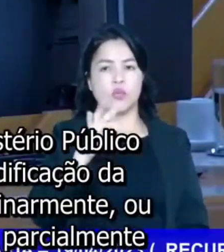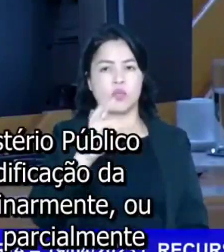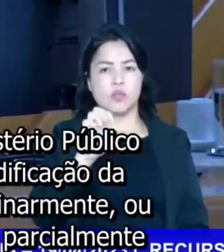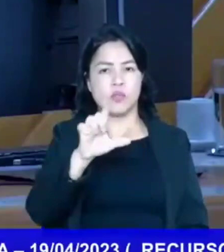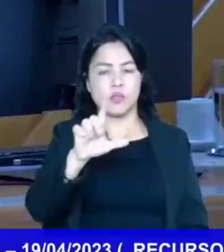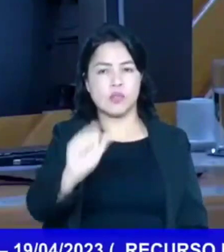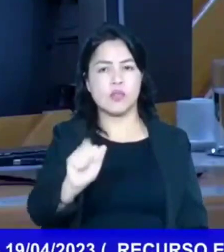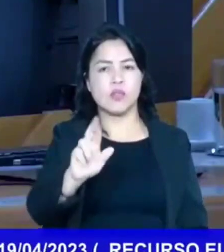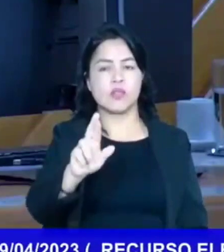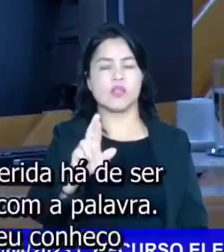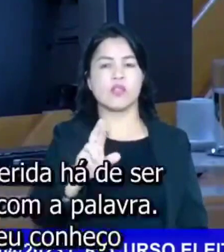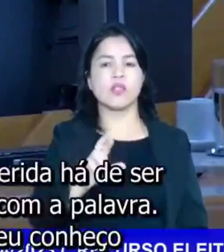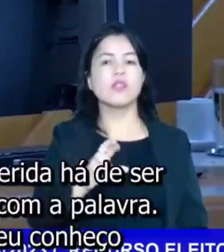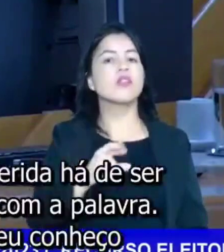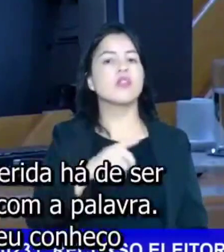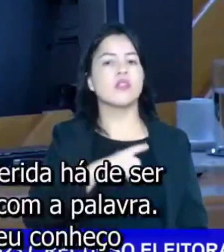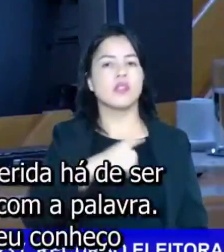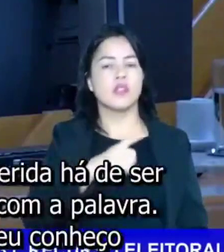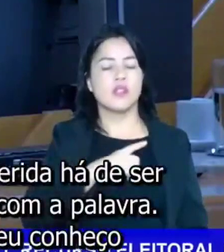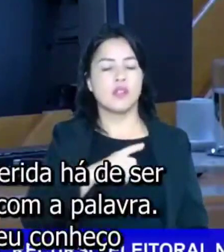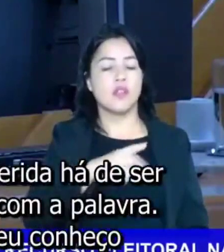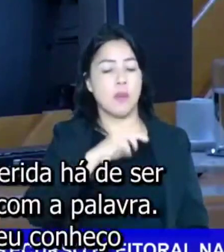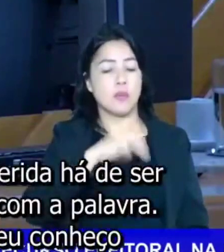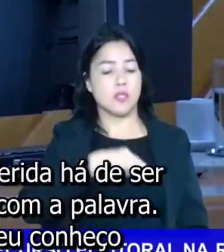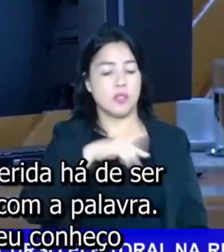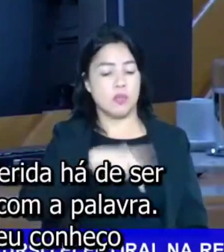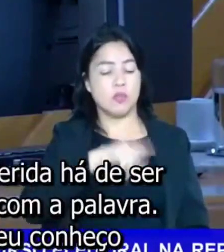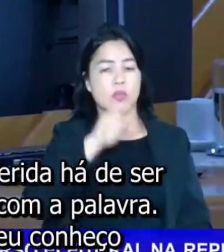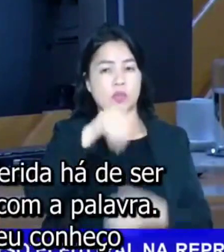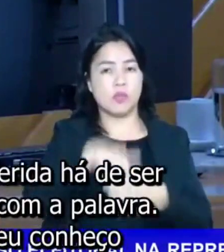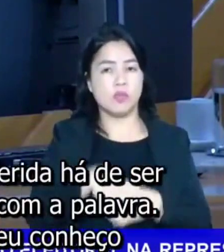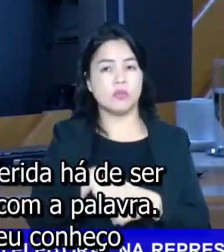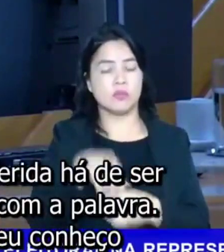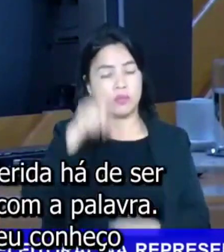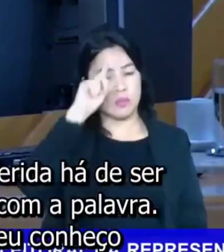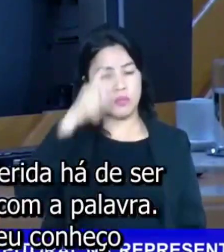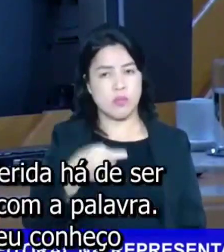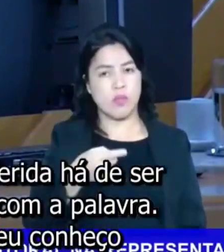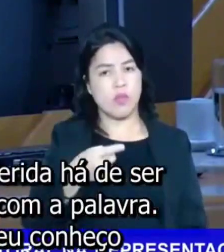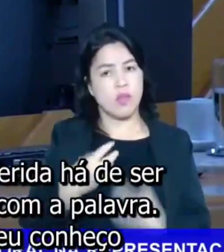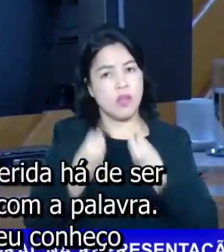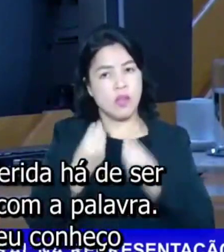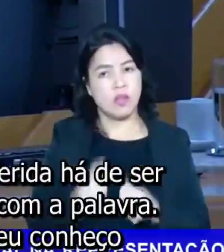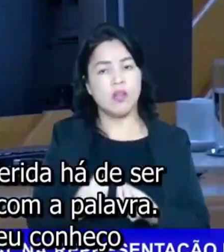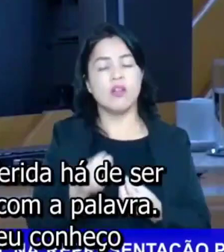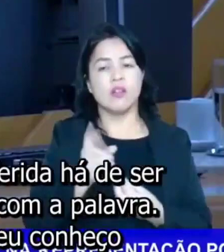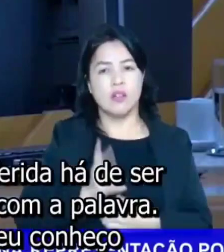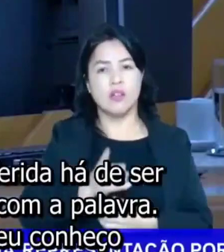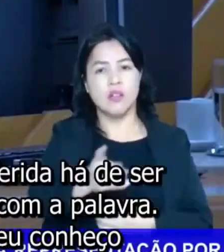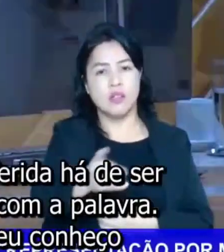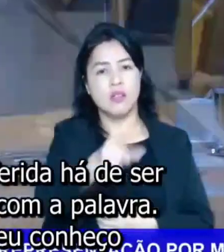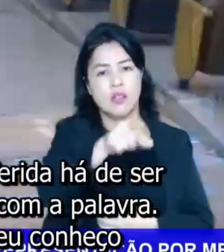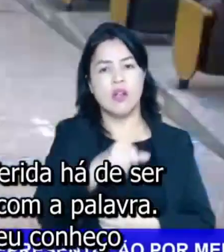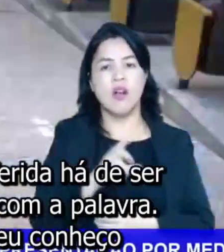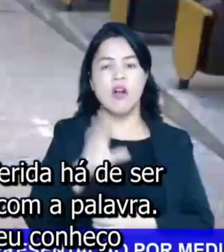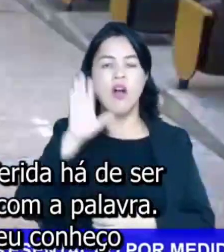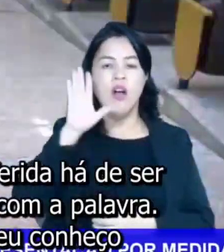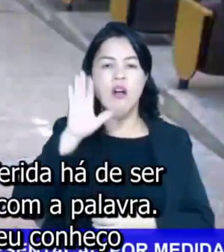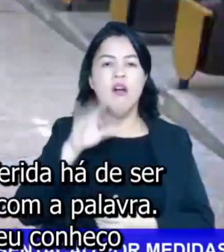acolhido parcialmente, e, ao ver do Ministério Público Eleitoral, a decisão proferida há de ser mantida por essa Corte. É a manifestação.